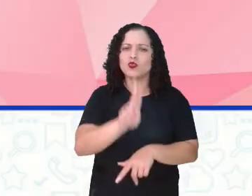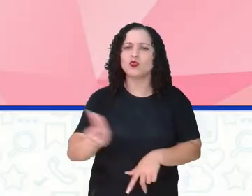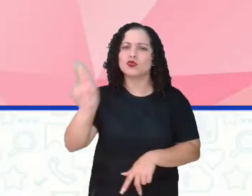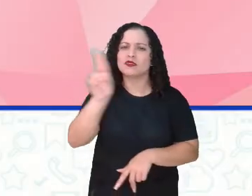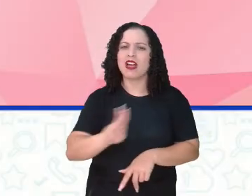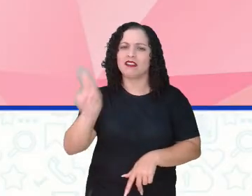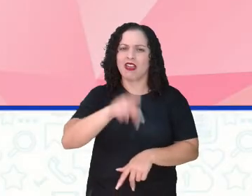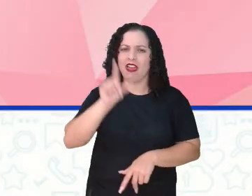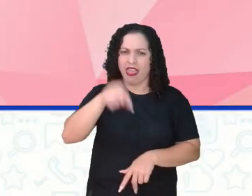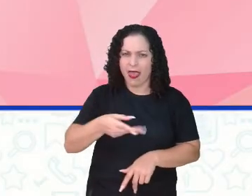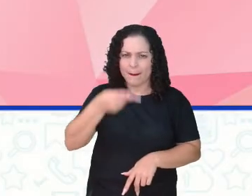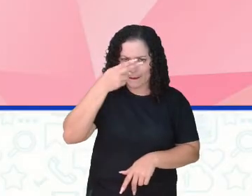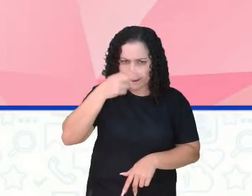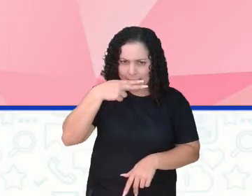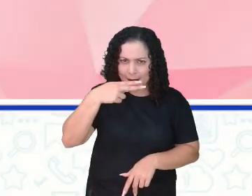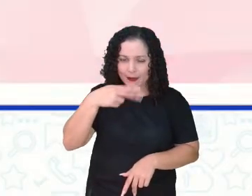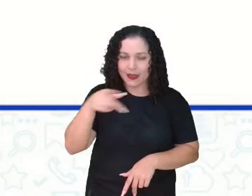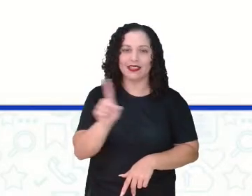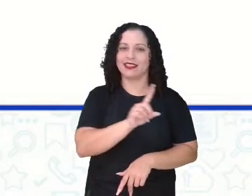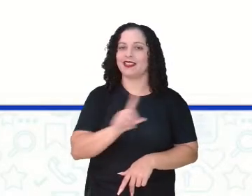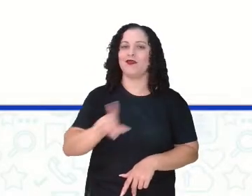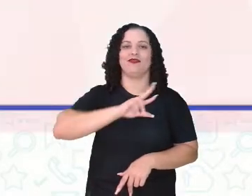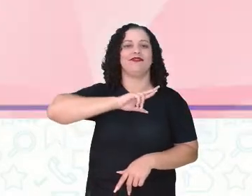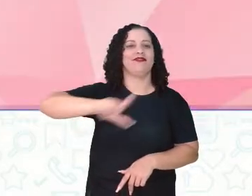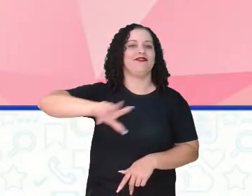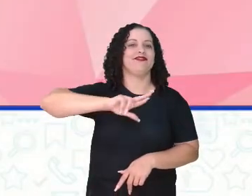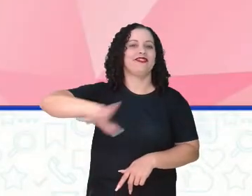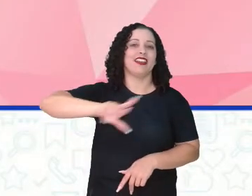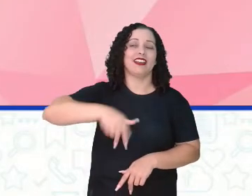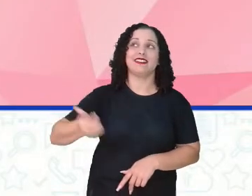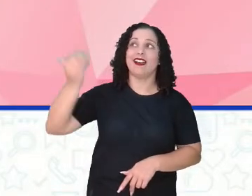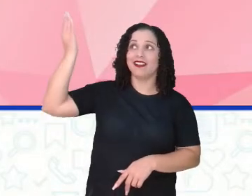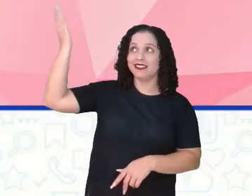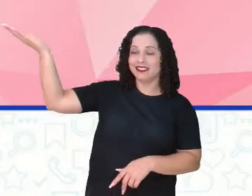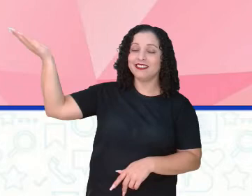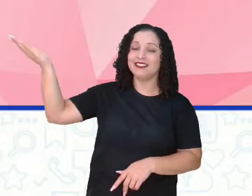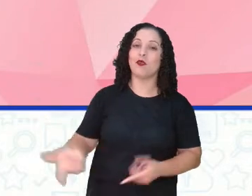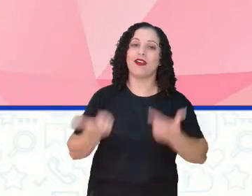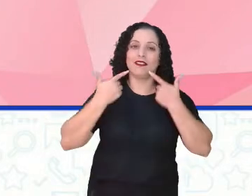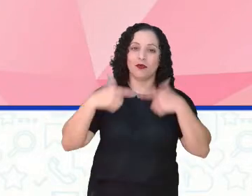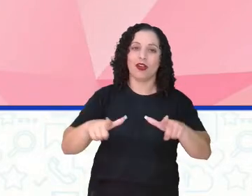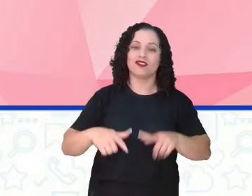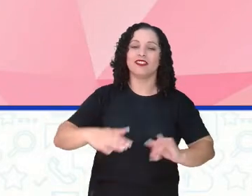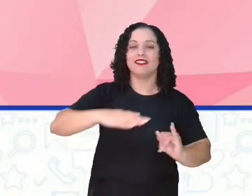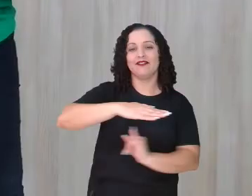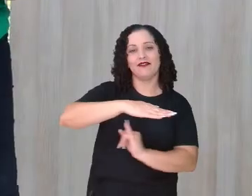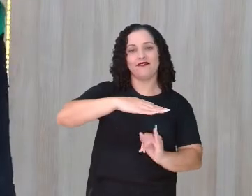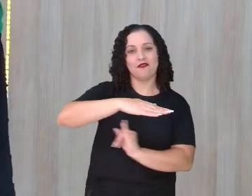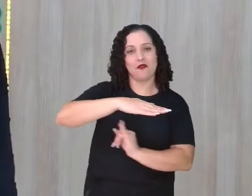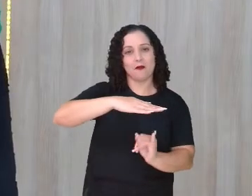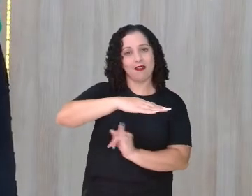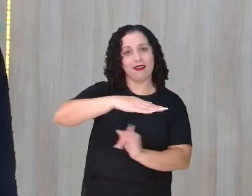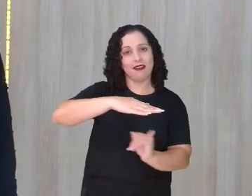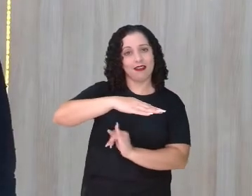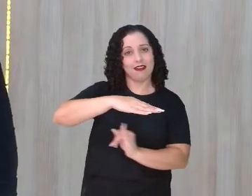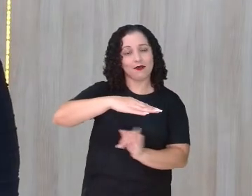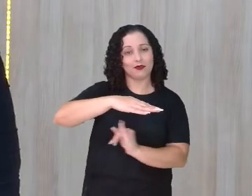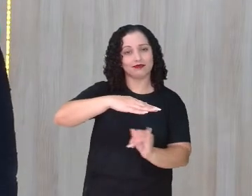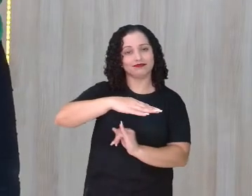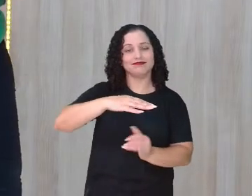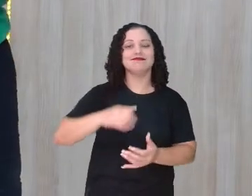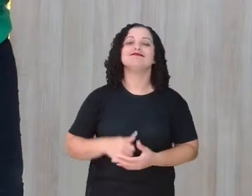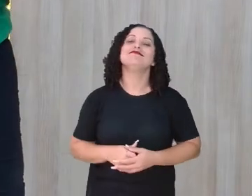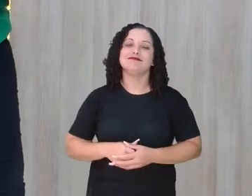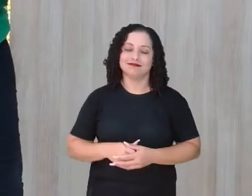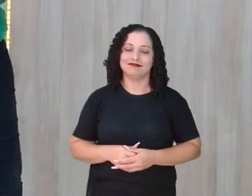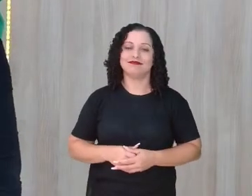a mesma? Não, a gente utilizou aí uma linguagem bem mais informal, bem mais